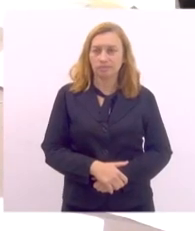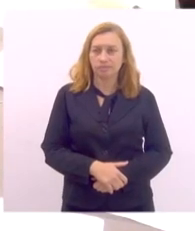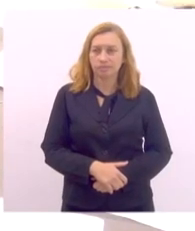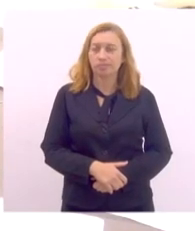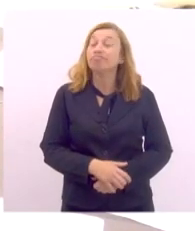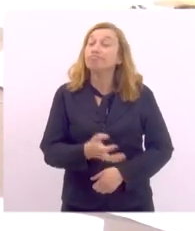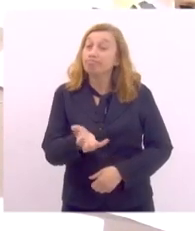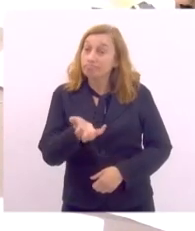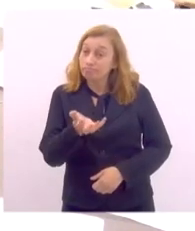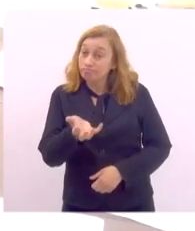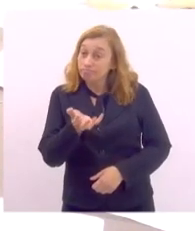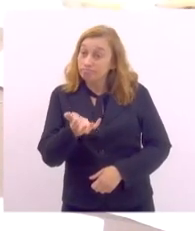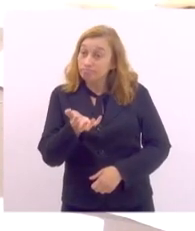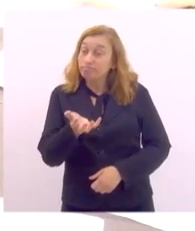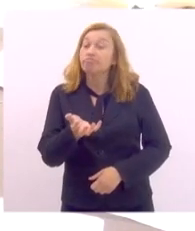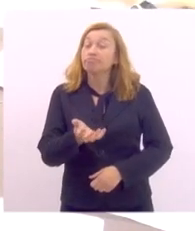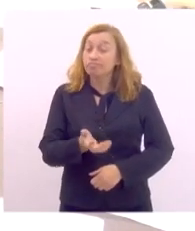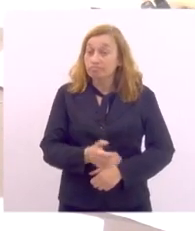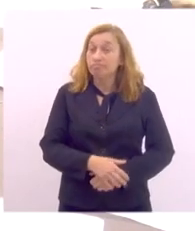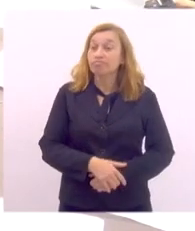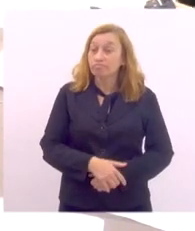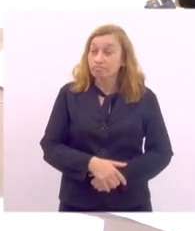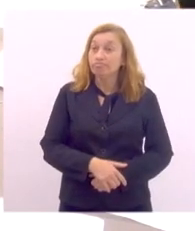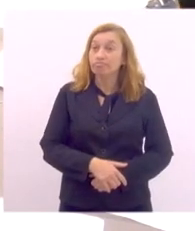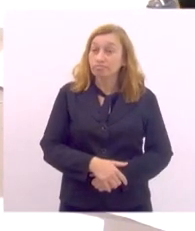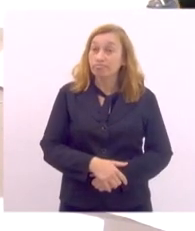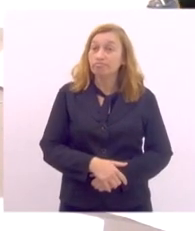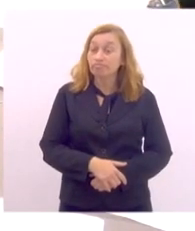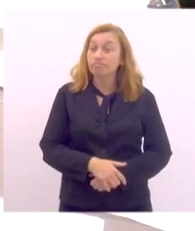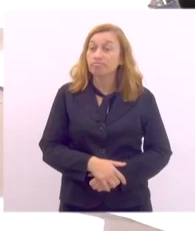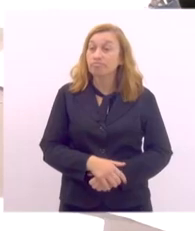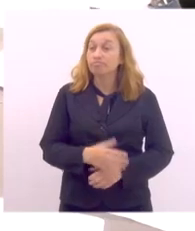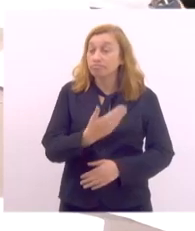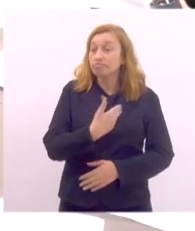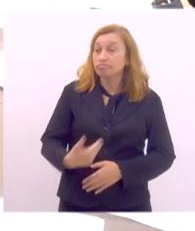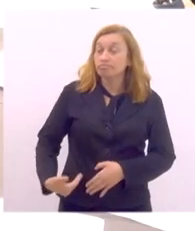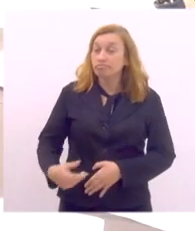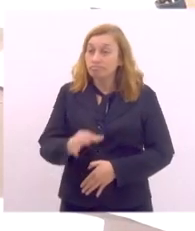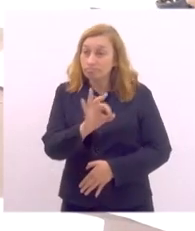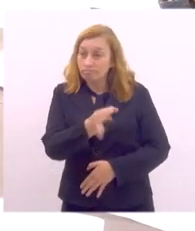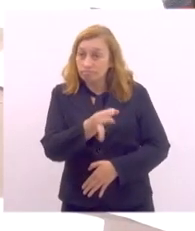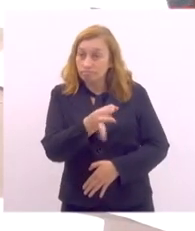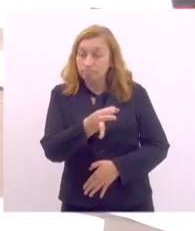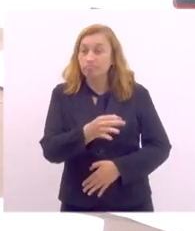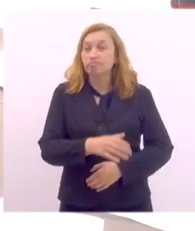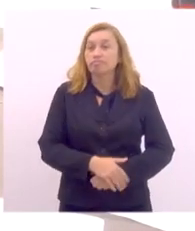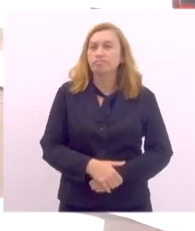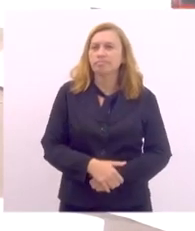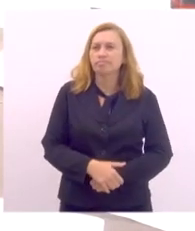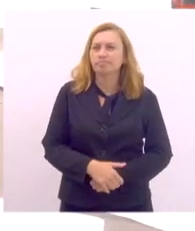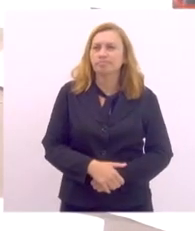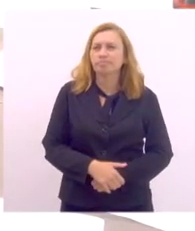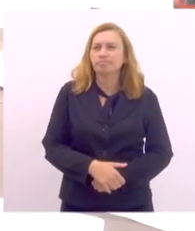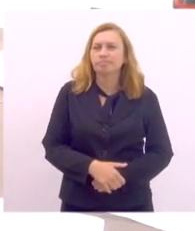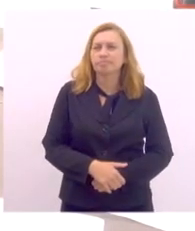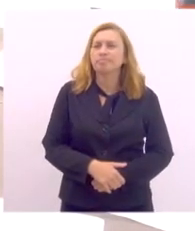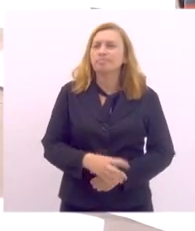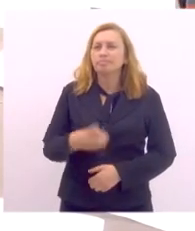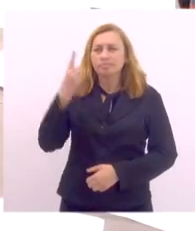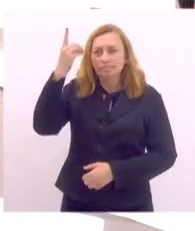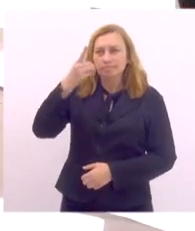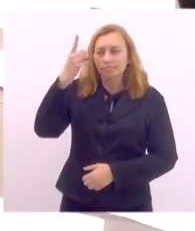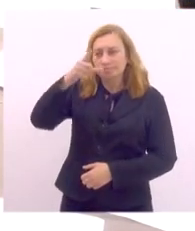Eu quero discutir isso com o governo aqui, publicamente. Então, por favor, deputado Luiz,